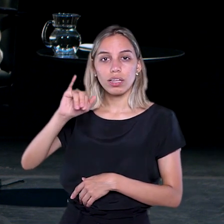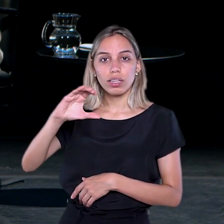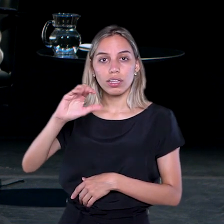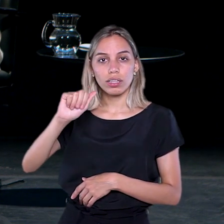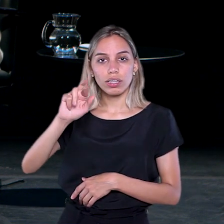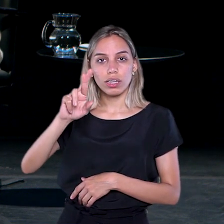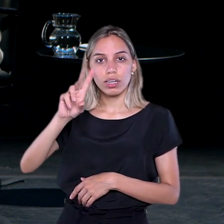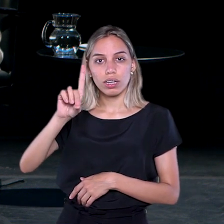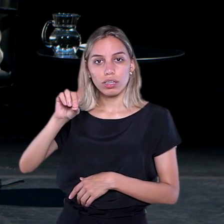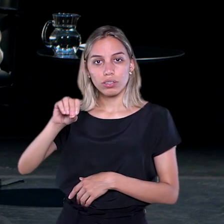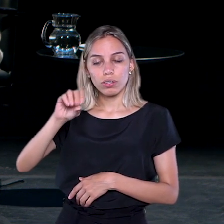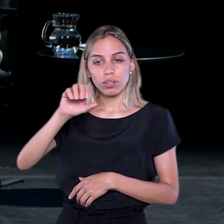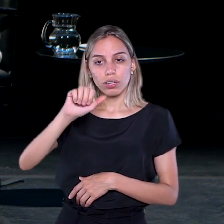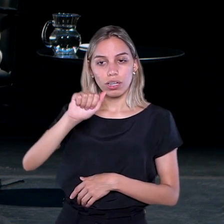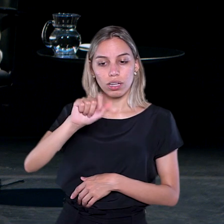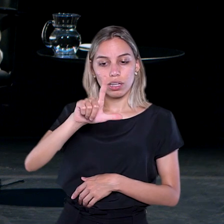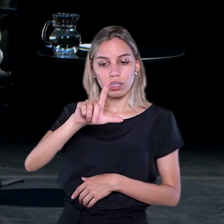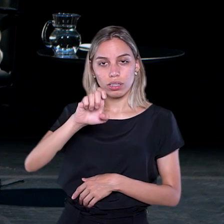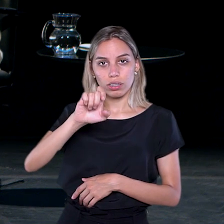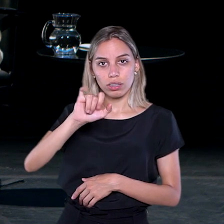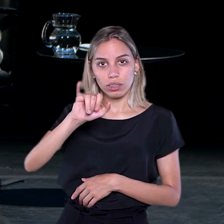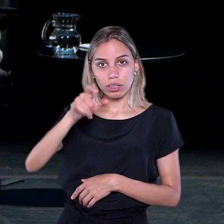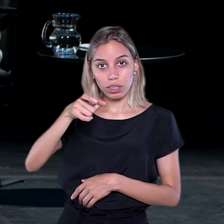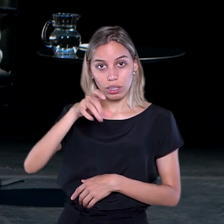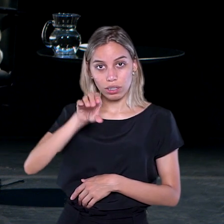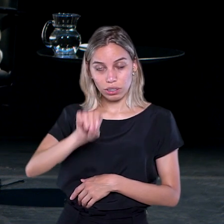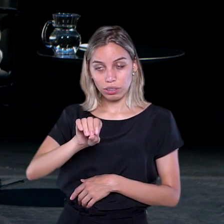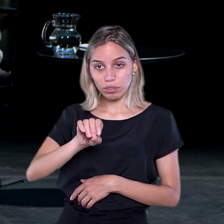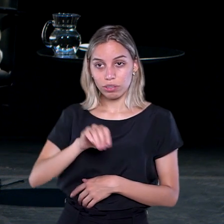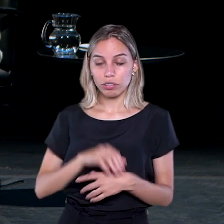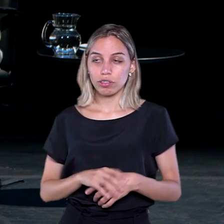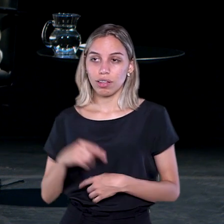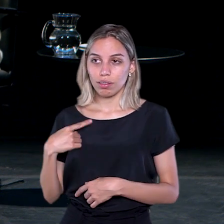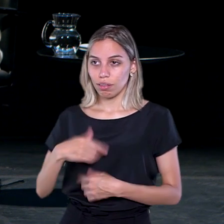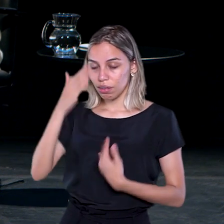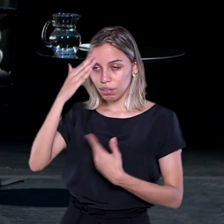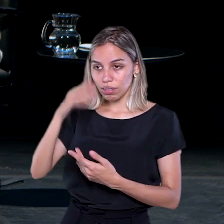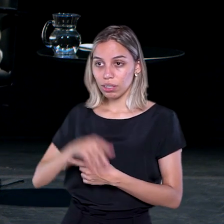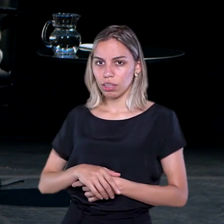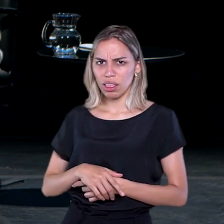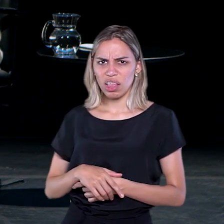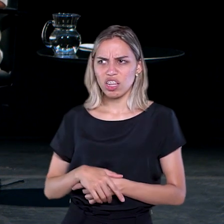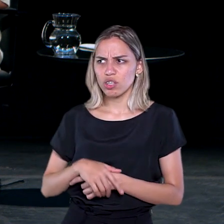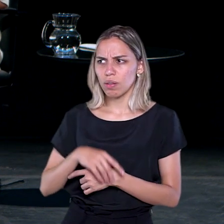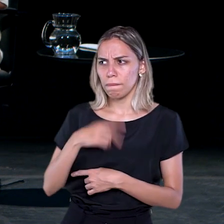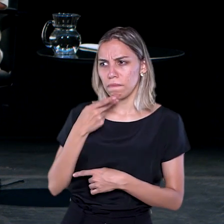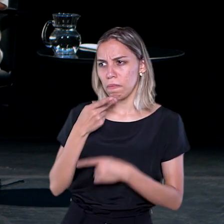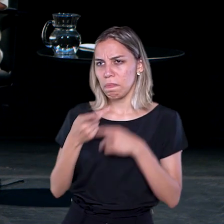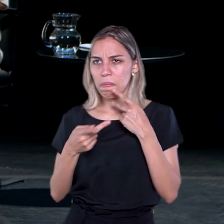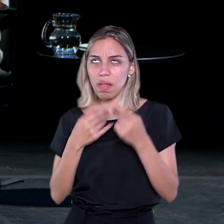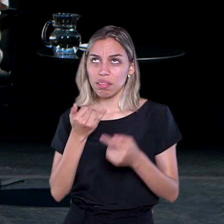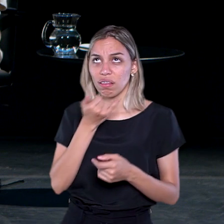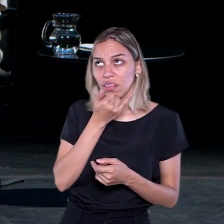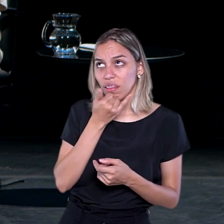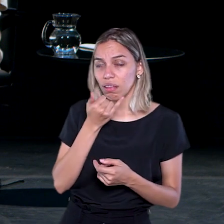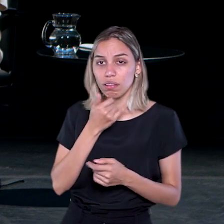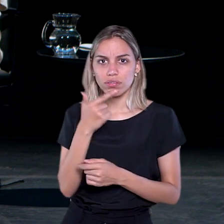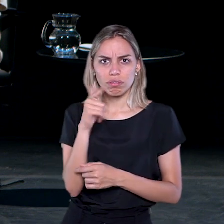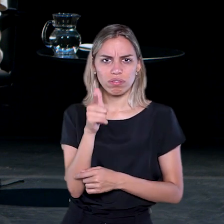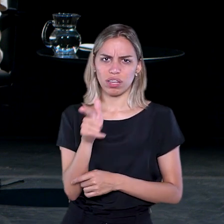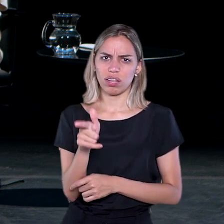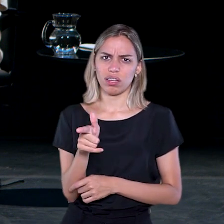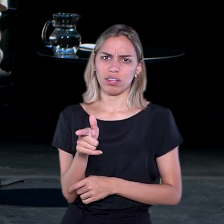compromisso, é uma responsabilidade de Lívia. E empresas. Instituições então, públicas e privadas. Aí diversas públicas atitudes e privadas das empresas